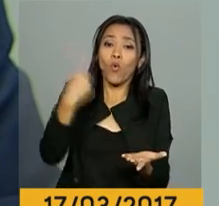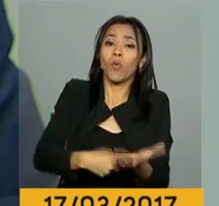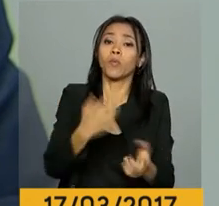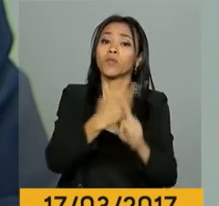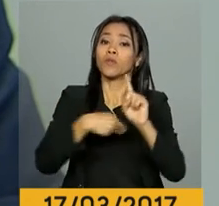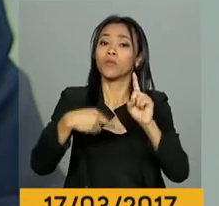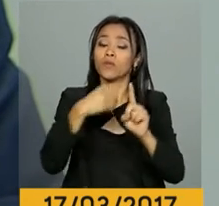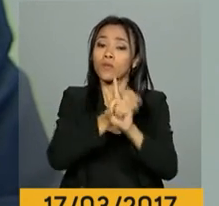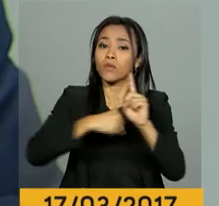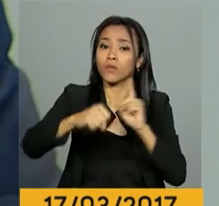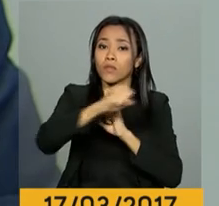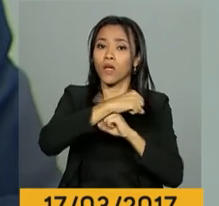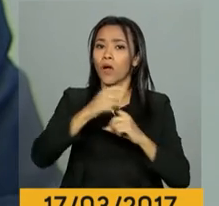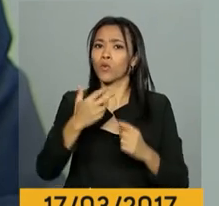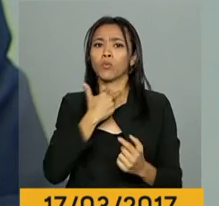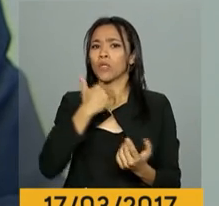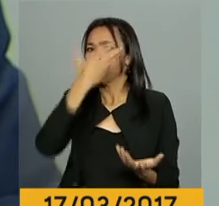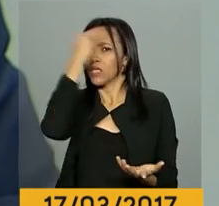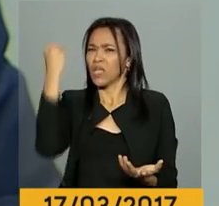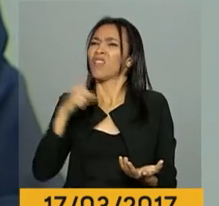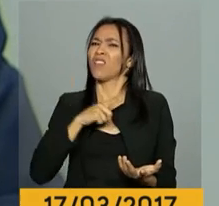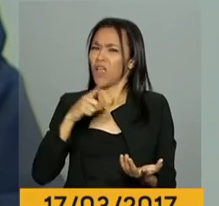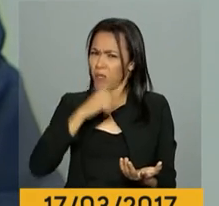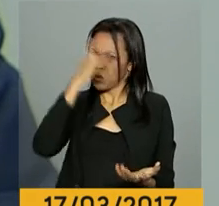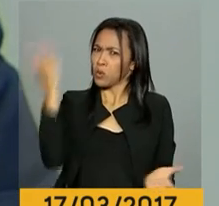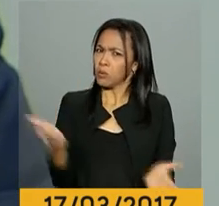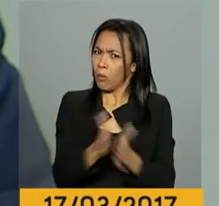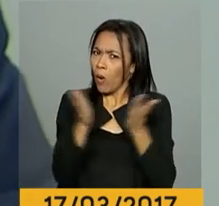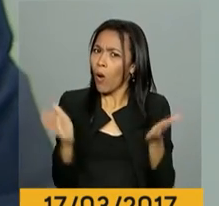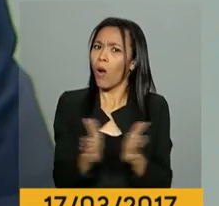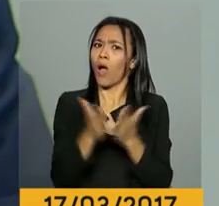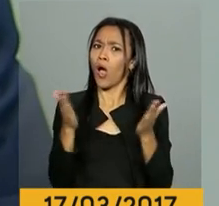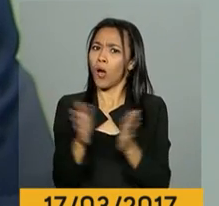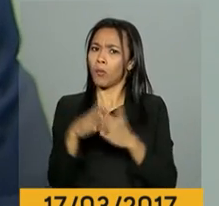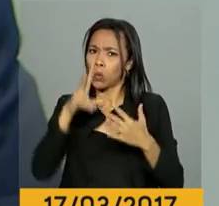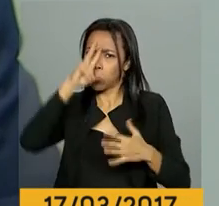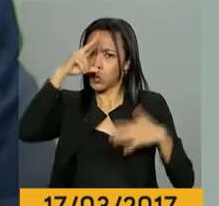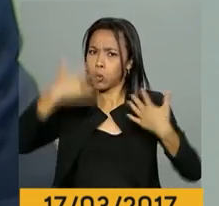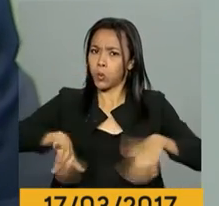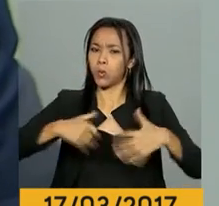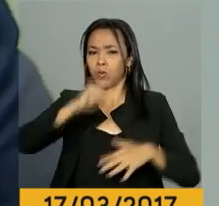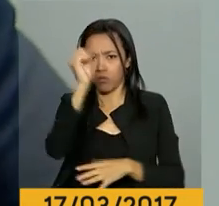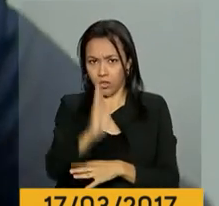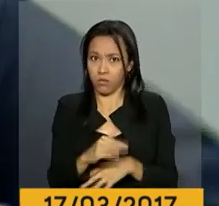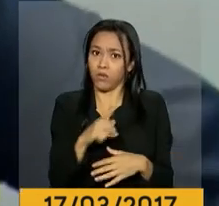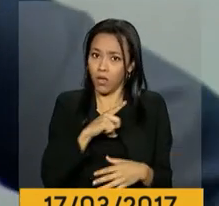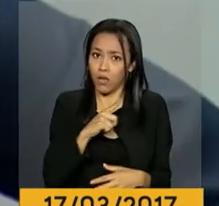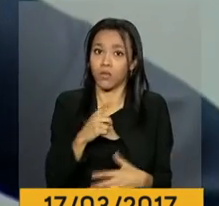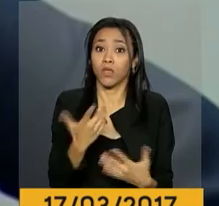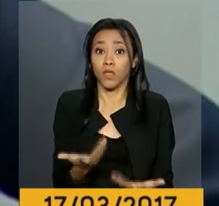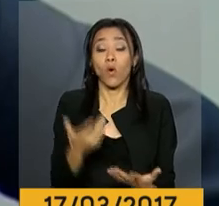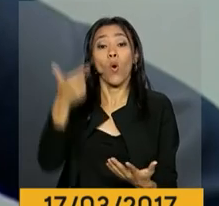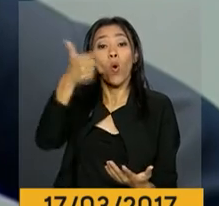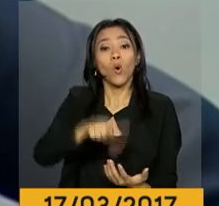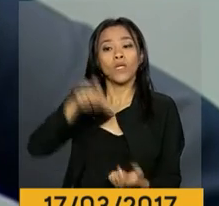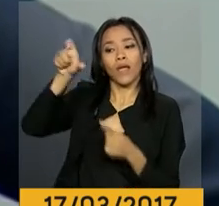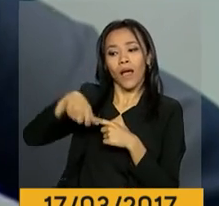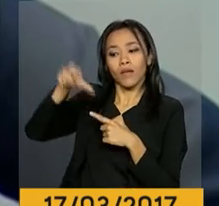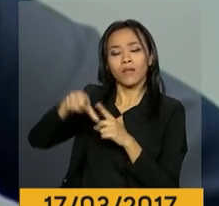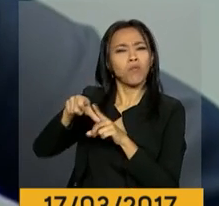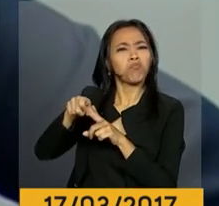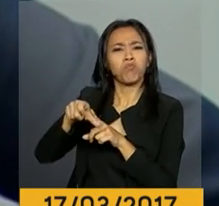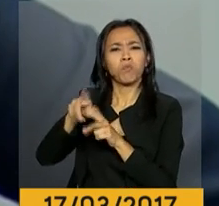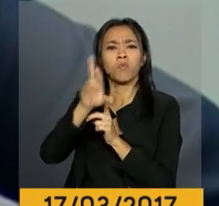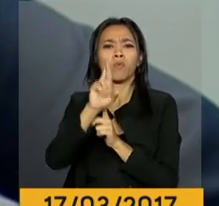esquecer dela. Nós temos gente muito pobre no país, pobreza absoluta. Então nós lançamos o chamado cartão reforma. Parece uma